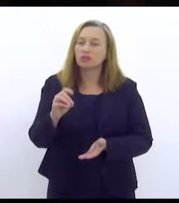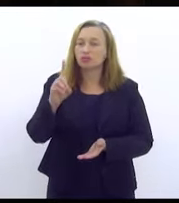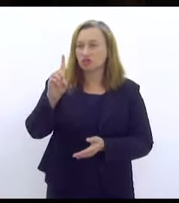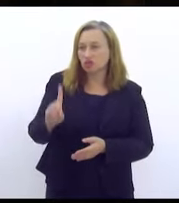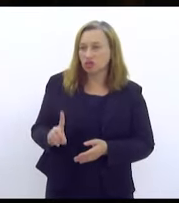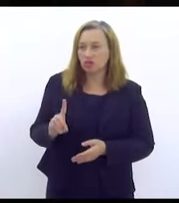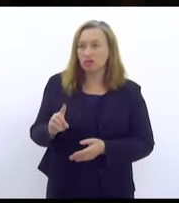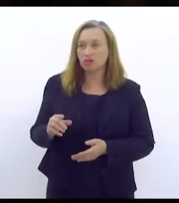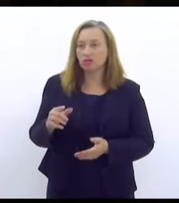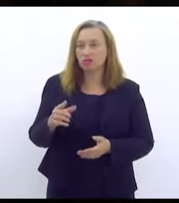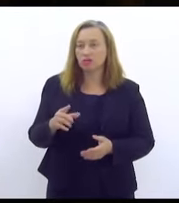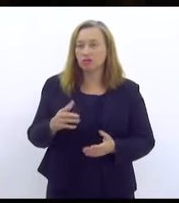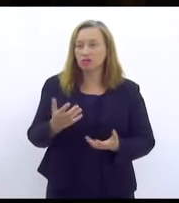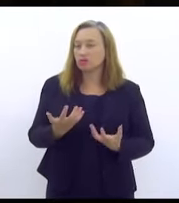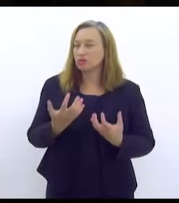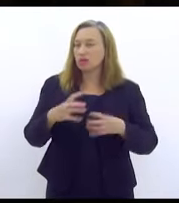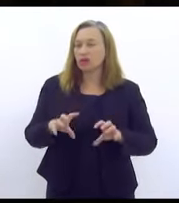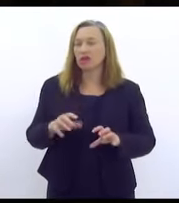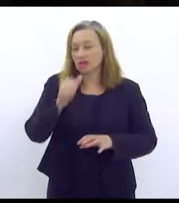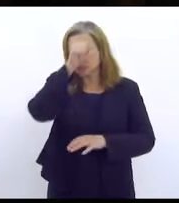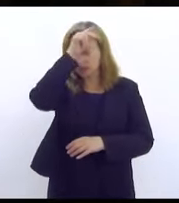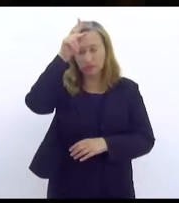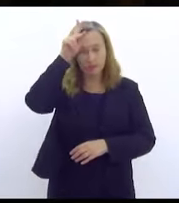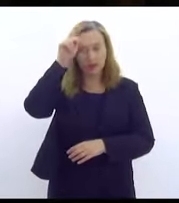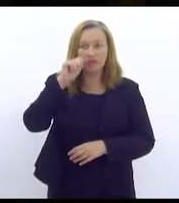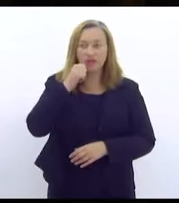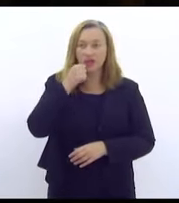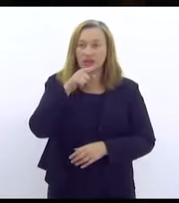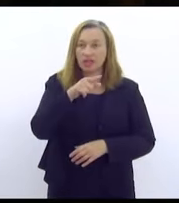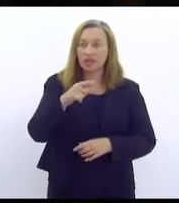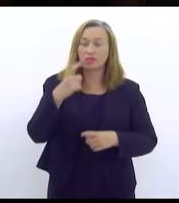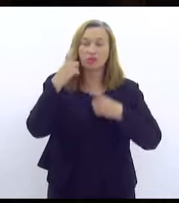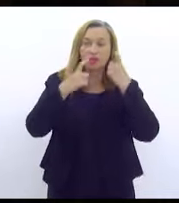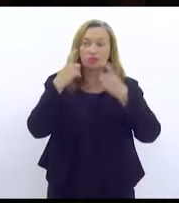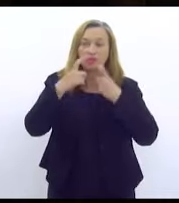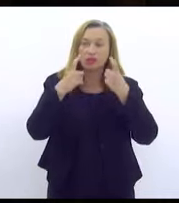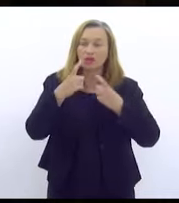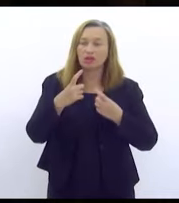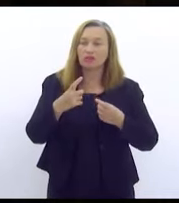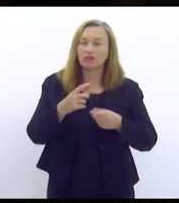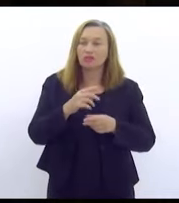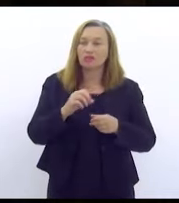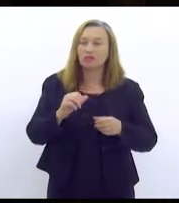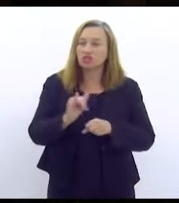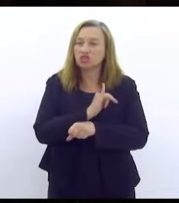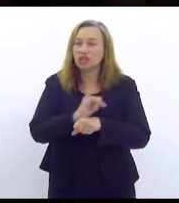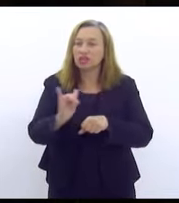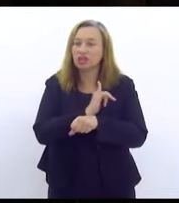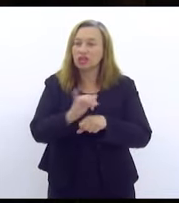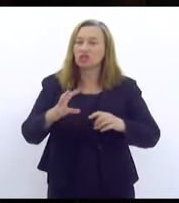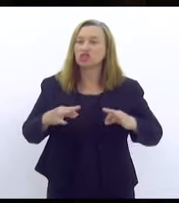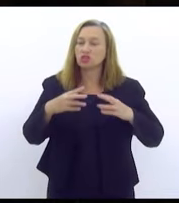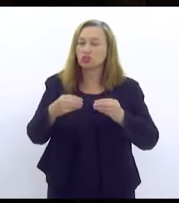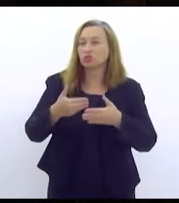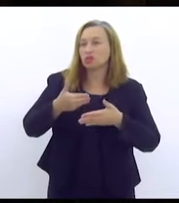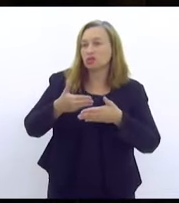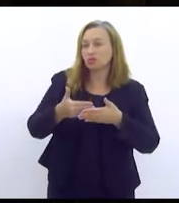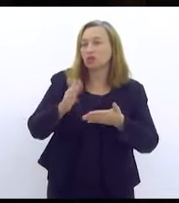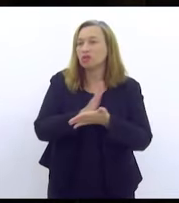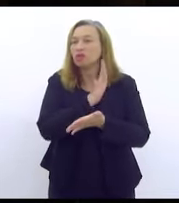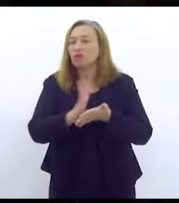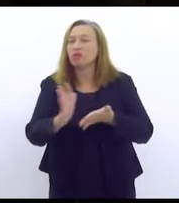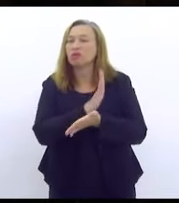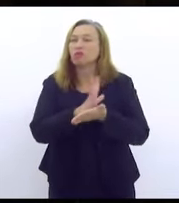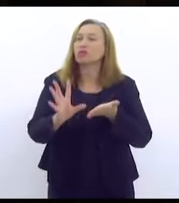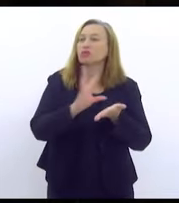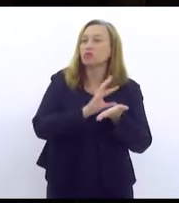mentiroso. Então, ele está num limbo e, desesperado, está tentando, de todas as formas, agora se aproximar com algumas pautas que foram